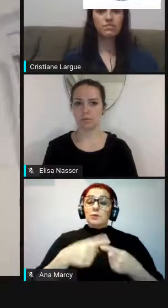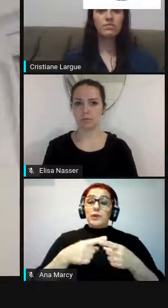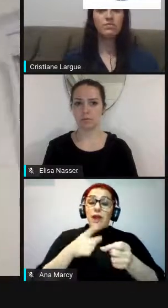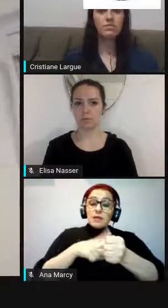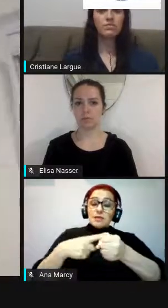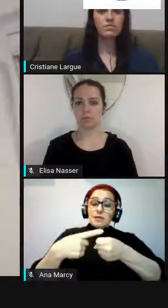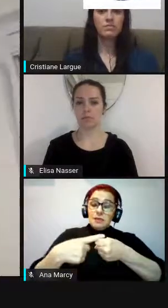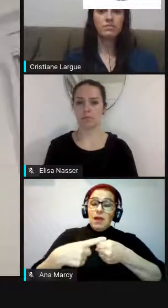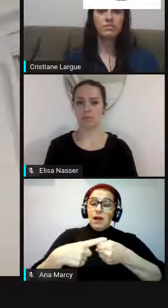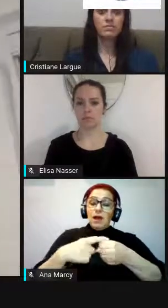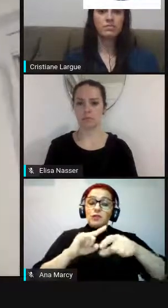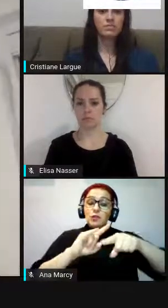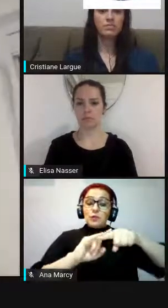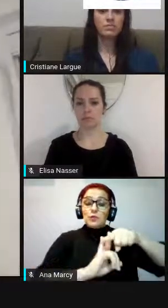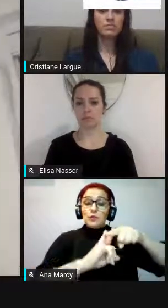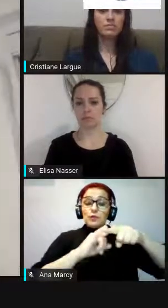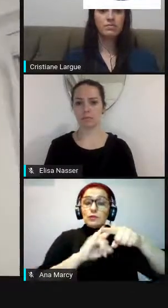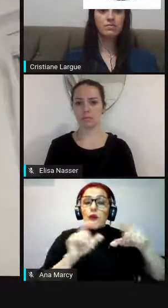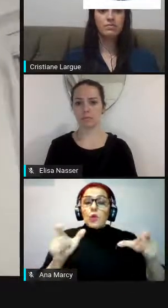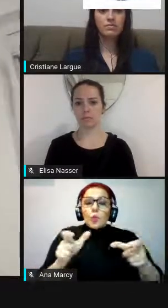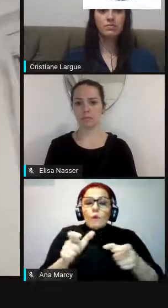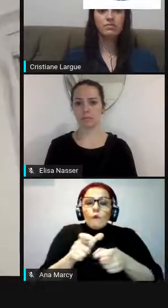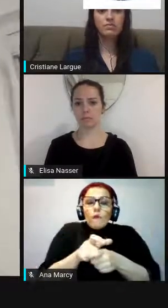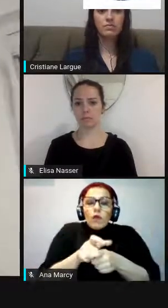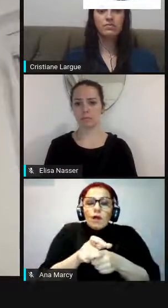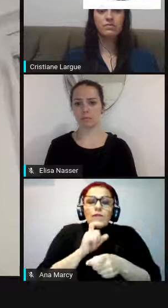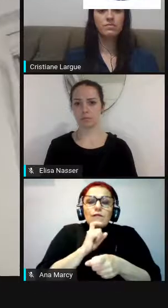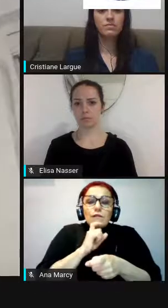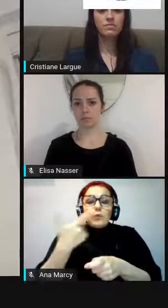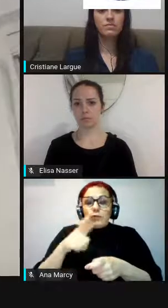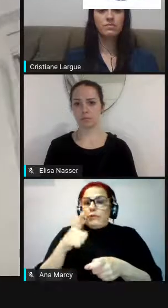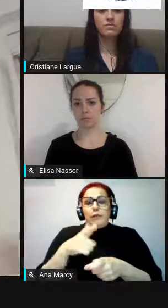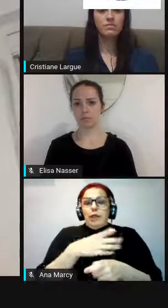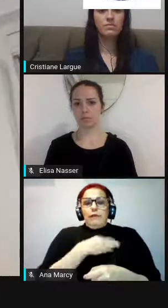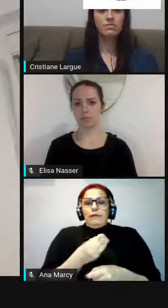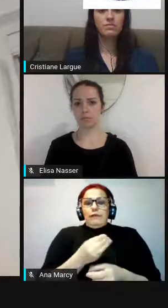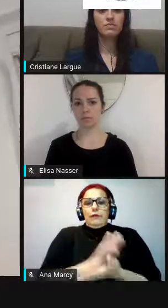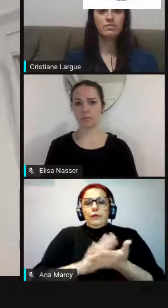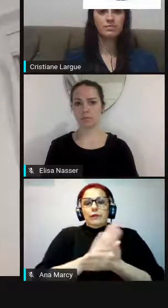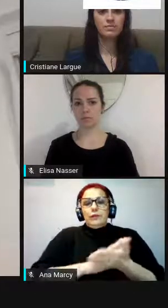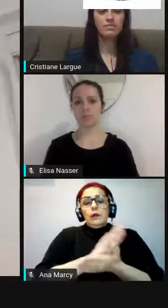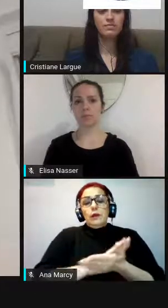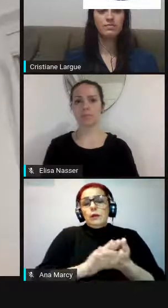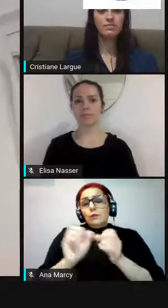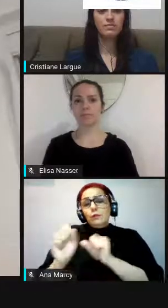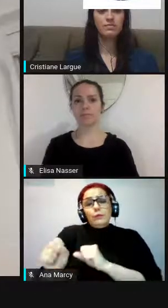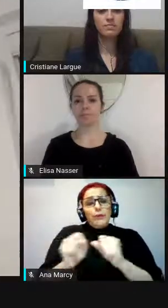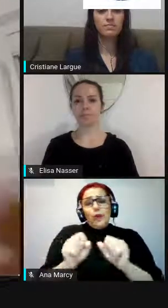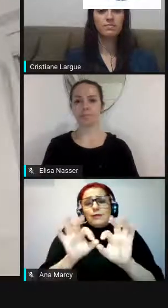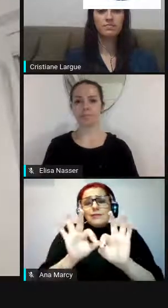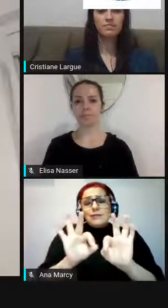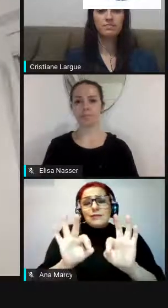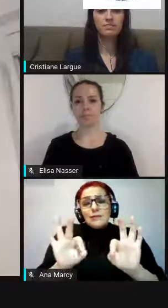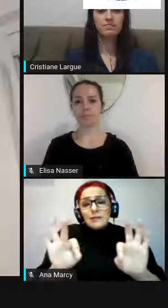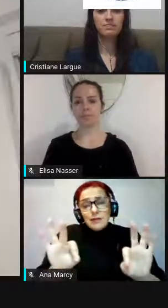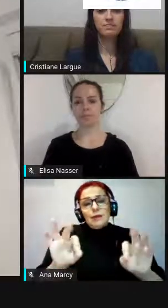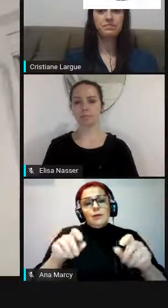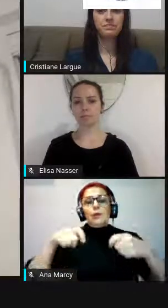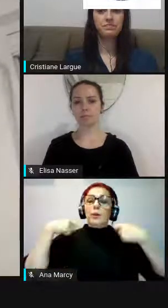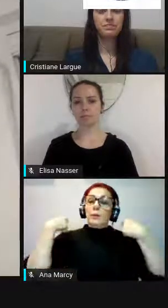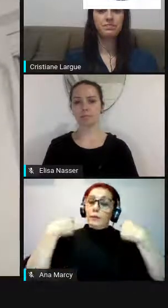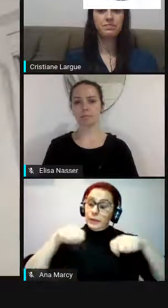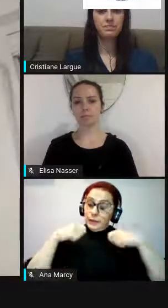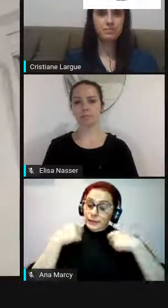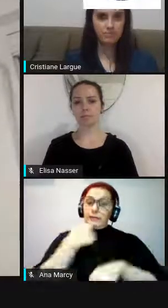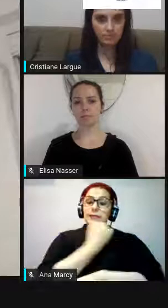com atividade mais reduzido e tudo mais e não tem filhotes então é um procedimento que a gente pode o neto entrou dos Anéis tem o